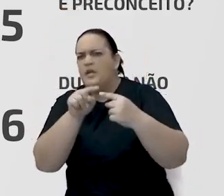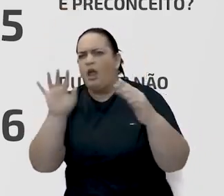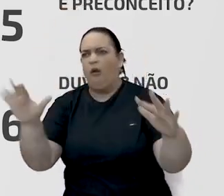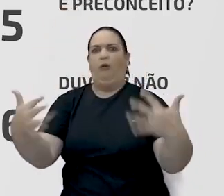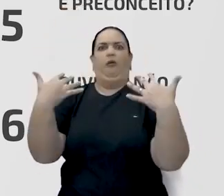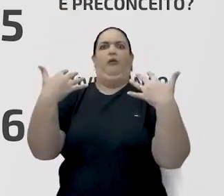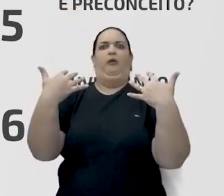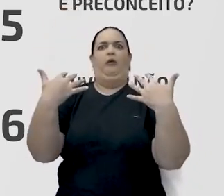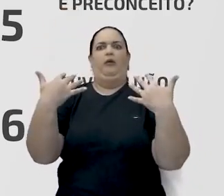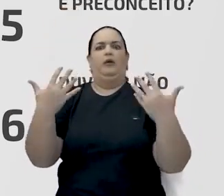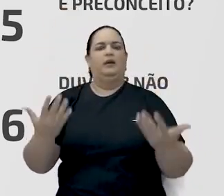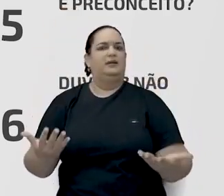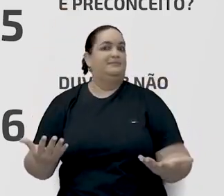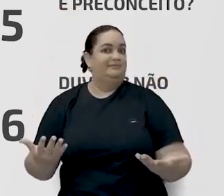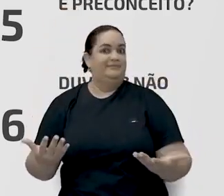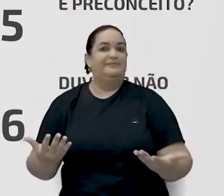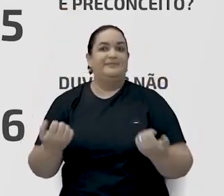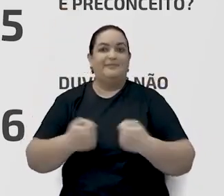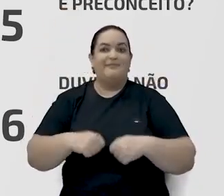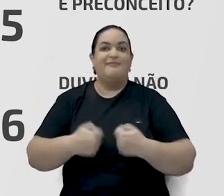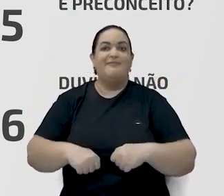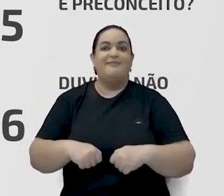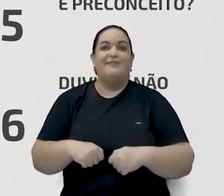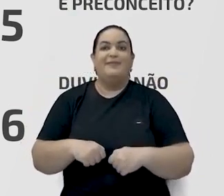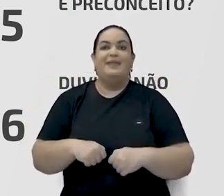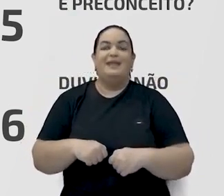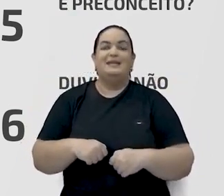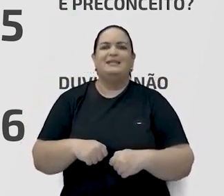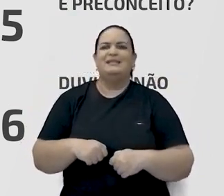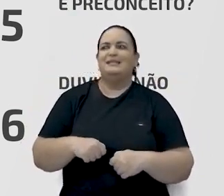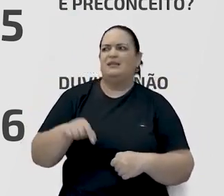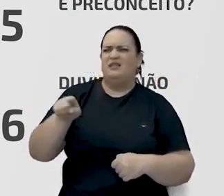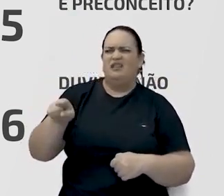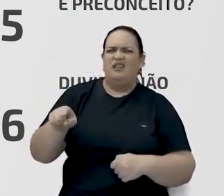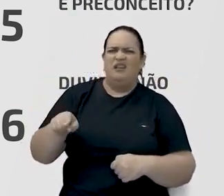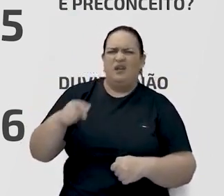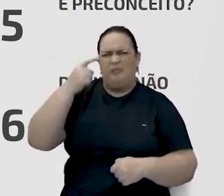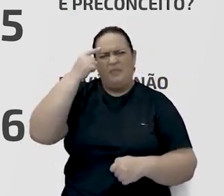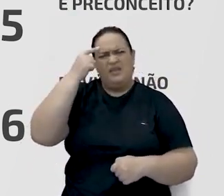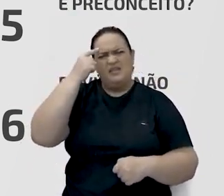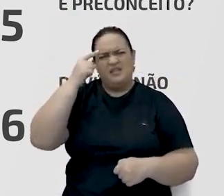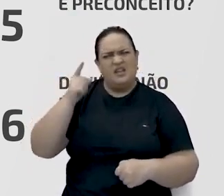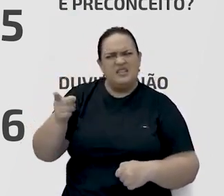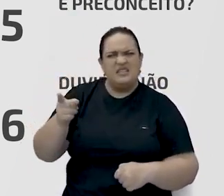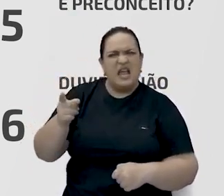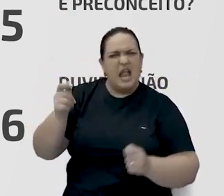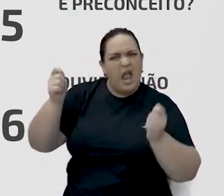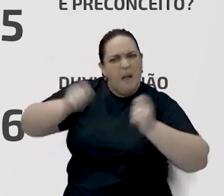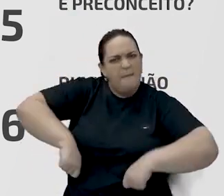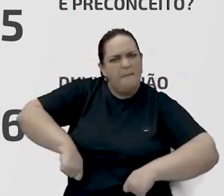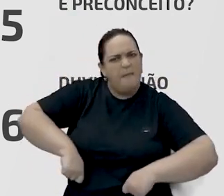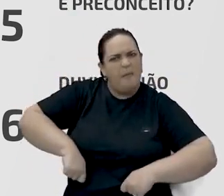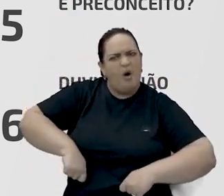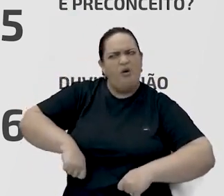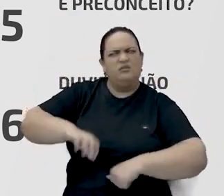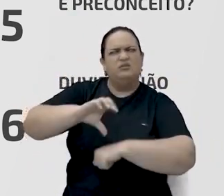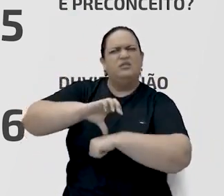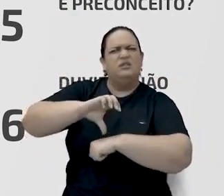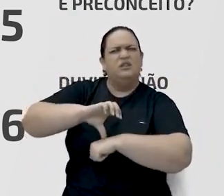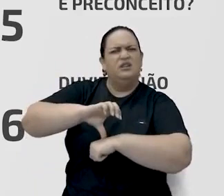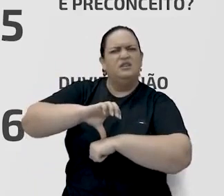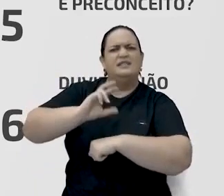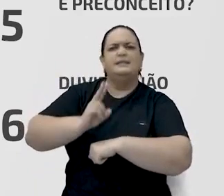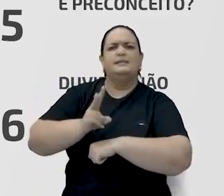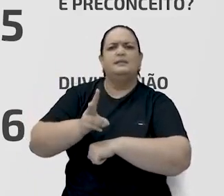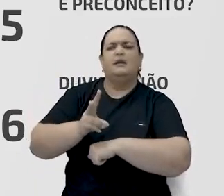muito, muito além do que a gente espera, muito impactante naquele cenário que está sendo criado